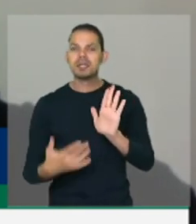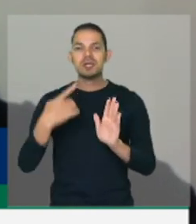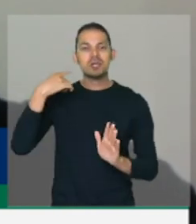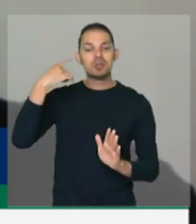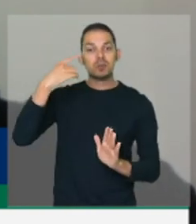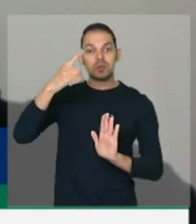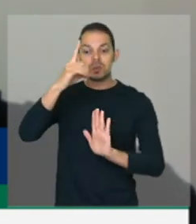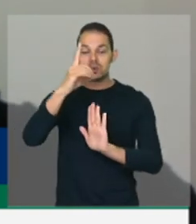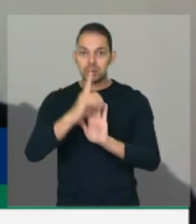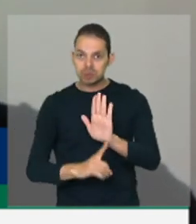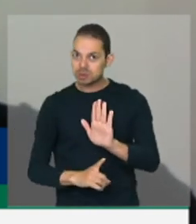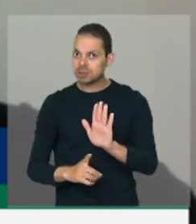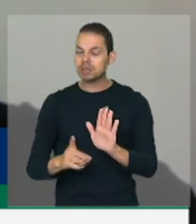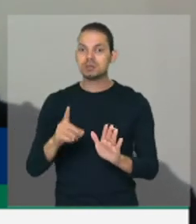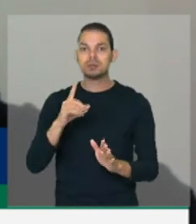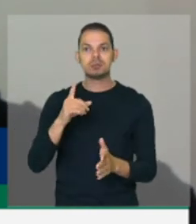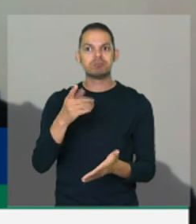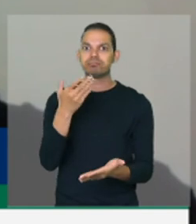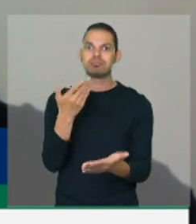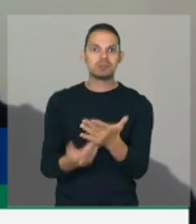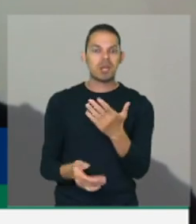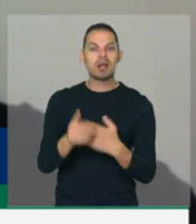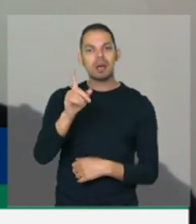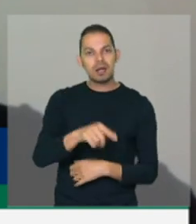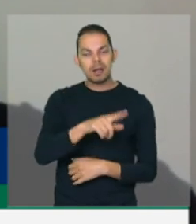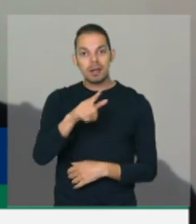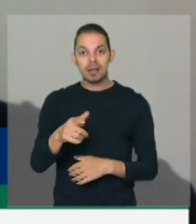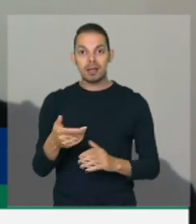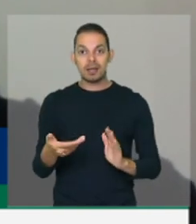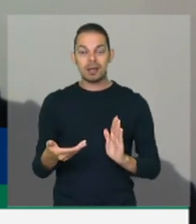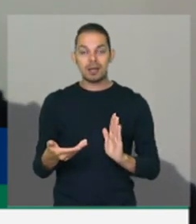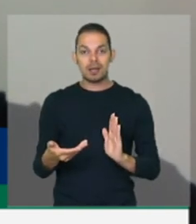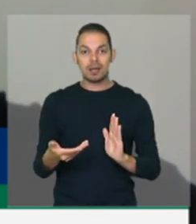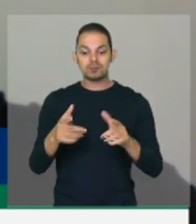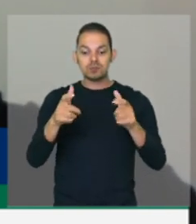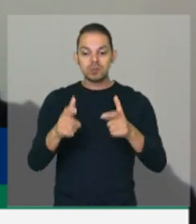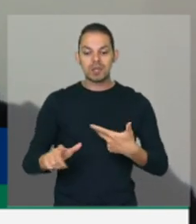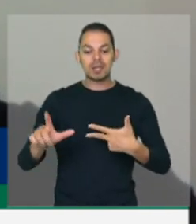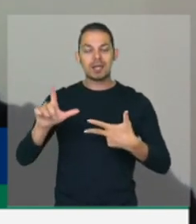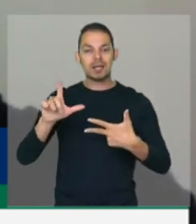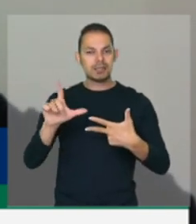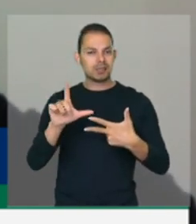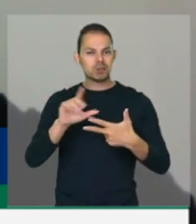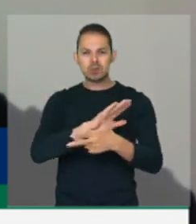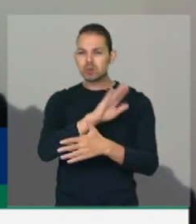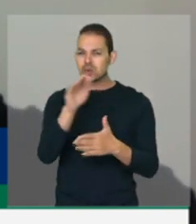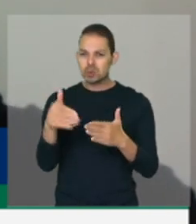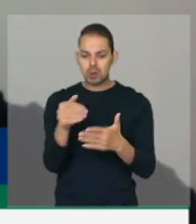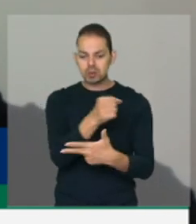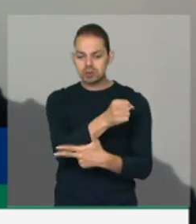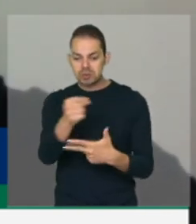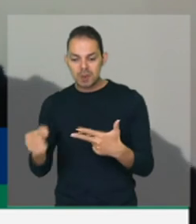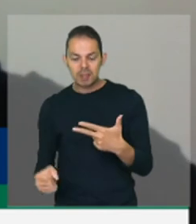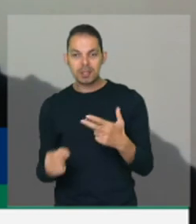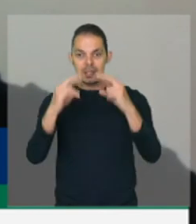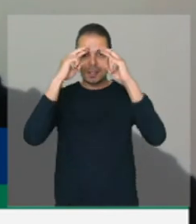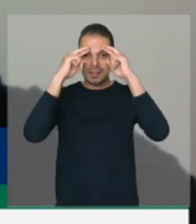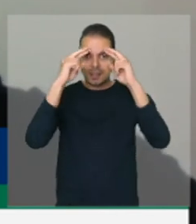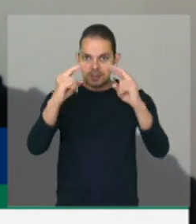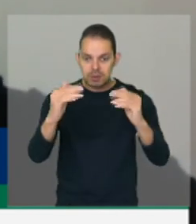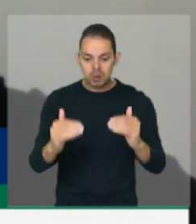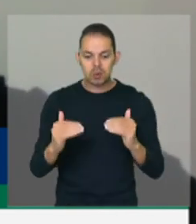posto seria colocado em xeque. A Casa Legislativa, de todos os poderes, respeitando todas as